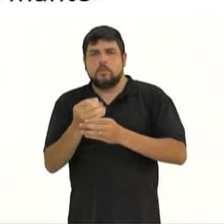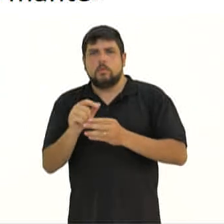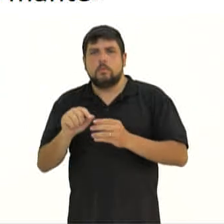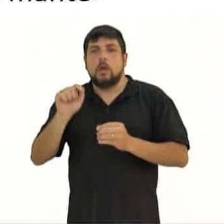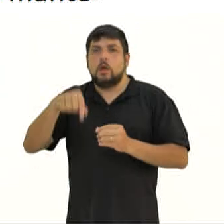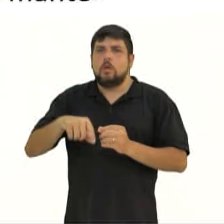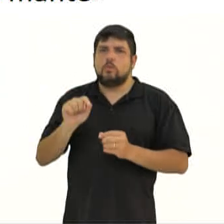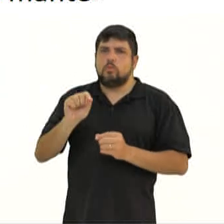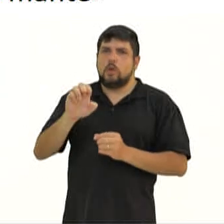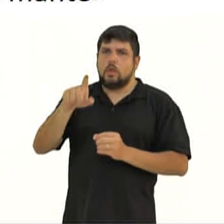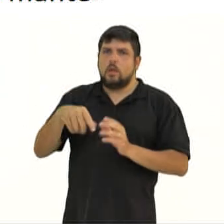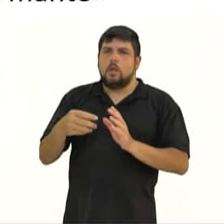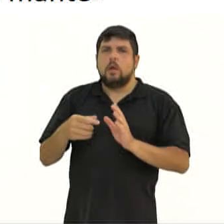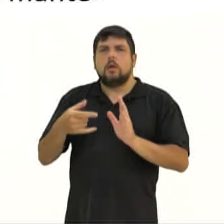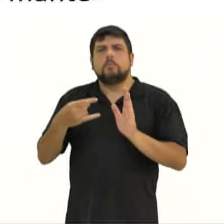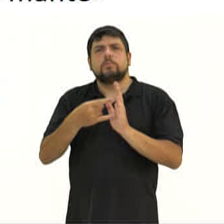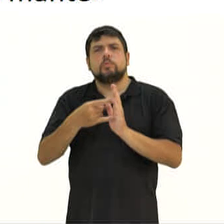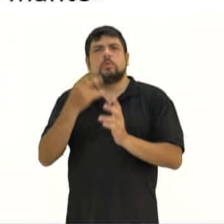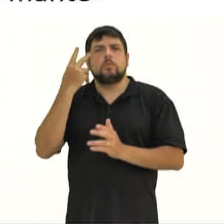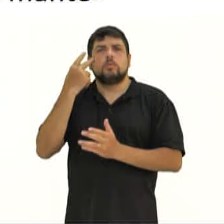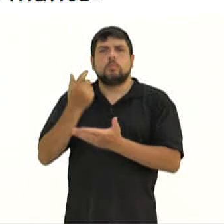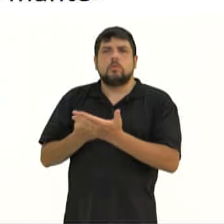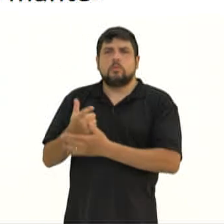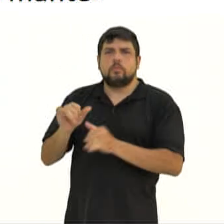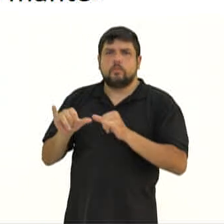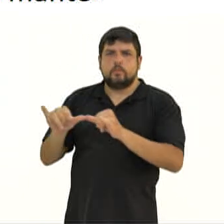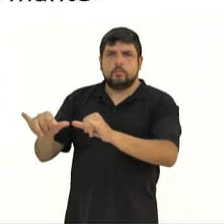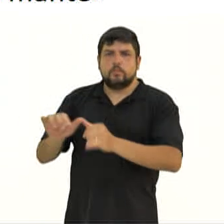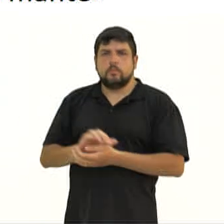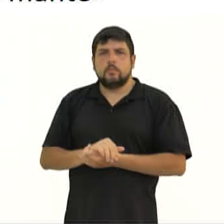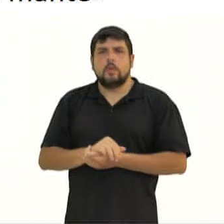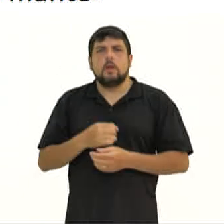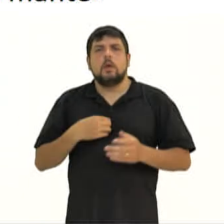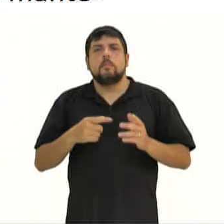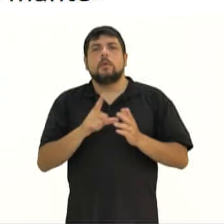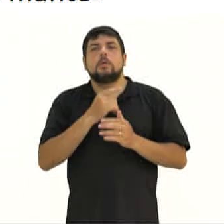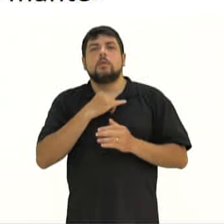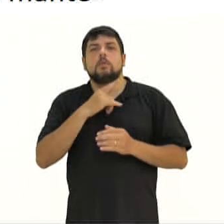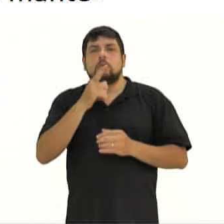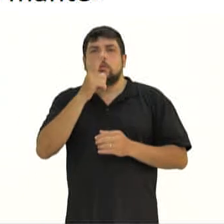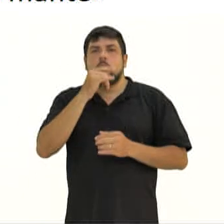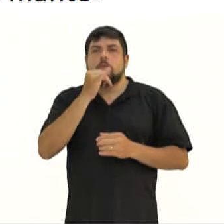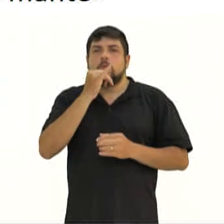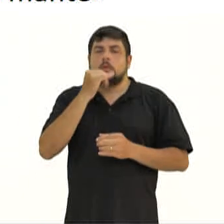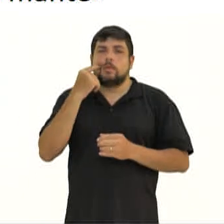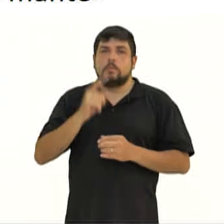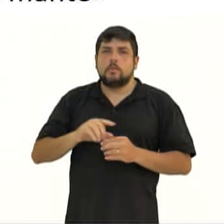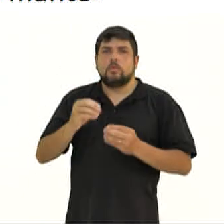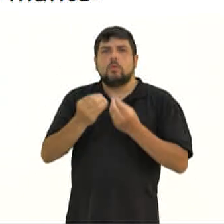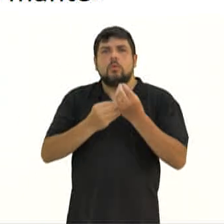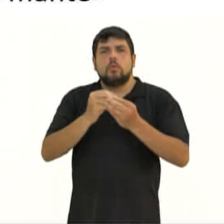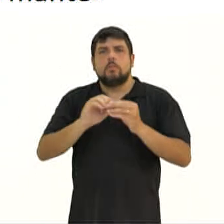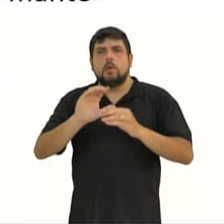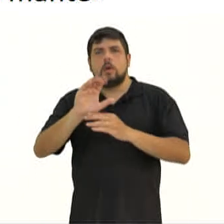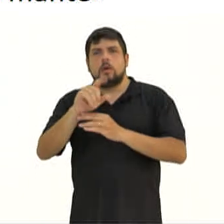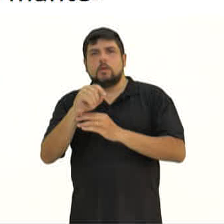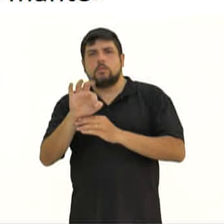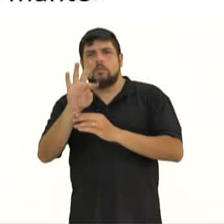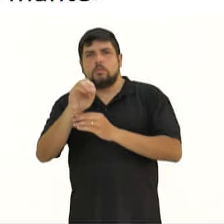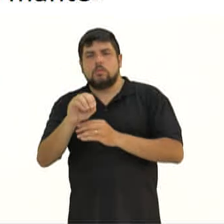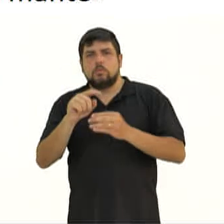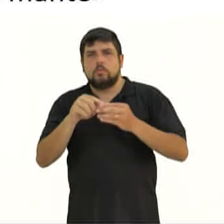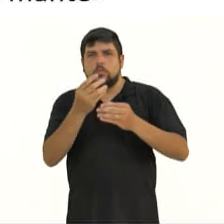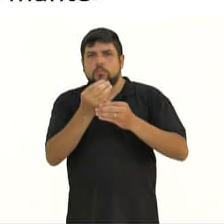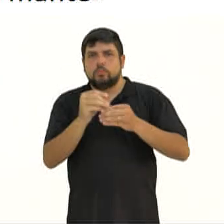nossas pilhas que compramos no mercado, por exemplo, e aí a gente tem um exemplo aqui onde está usando o cobre para ser o cátodo sofrendo a